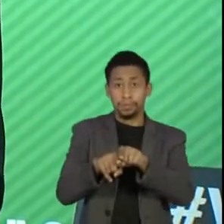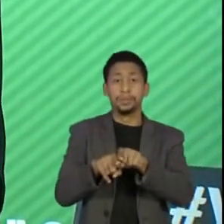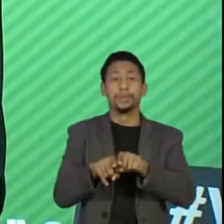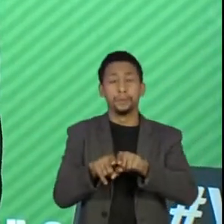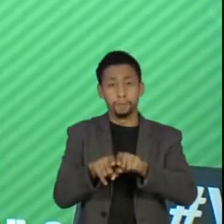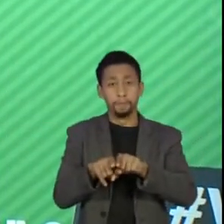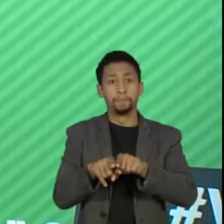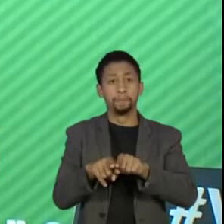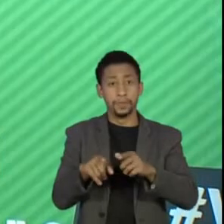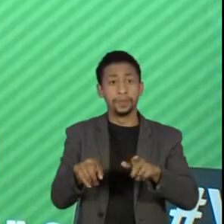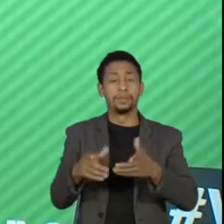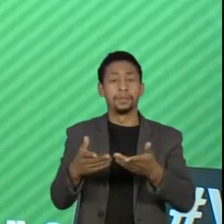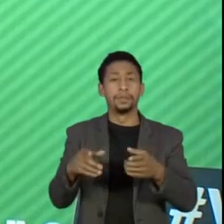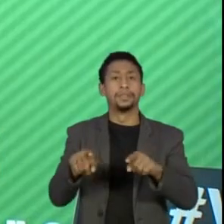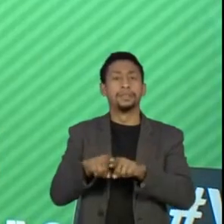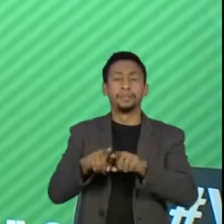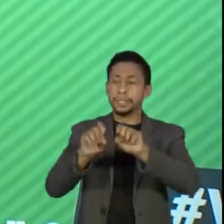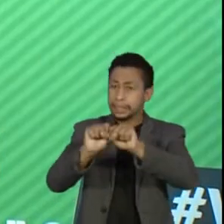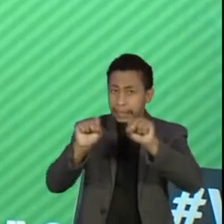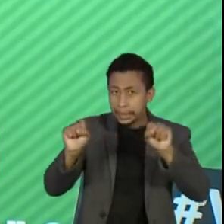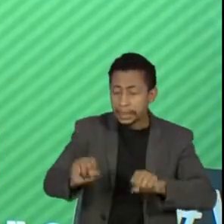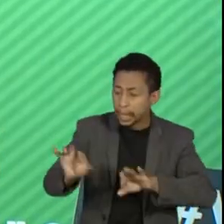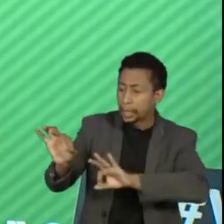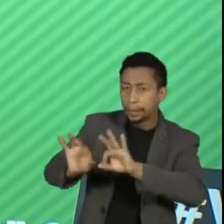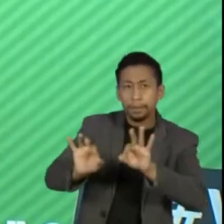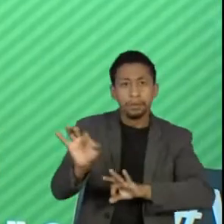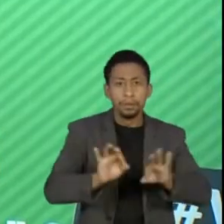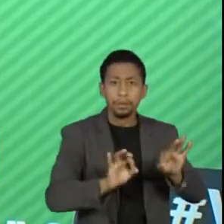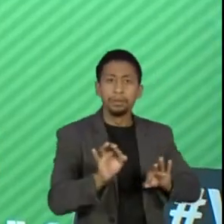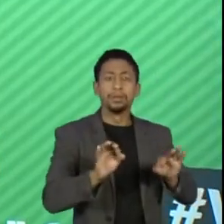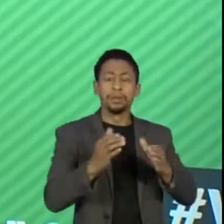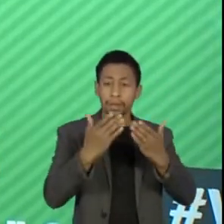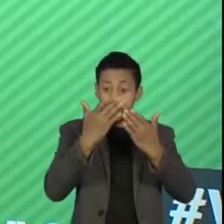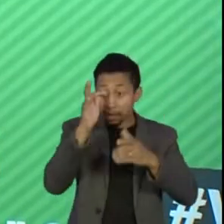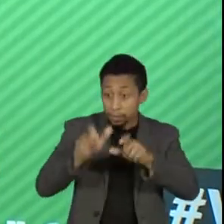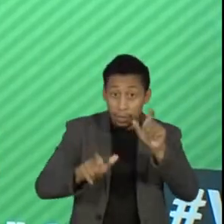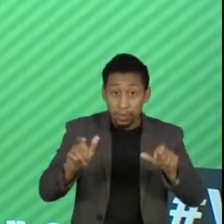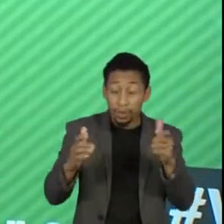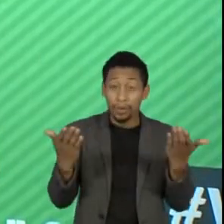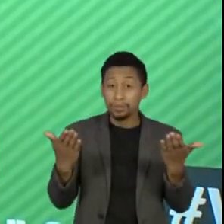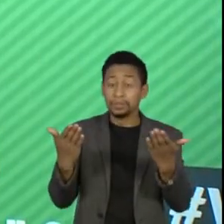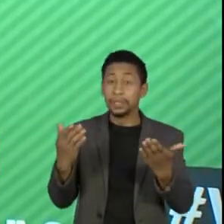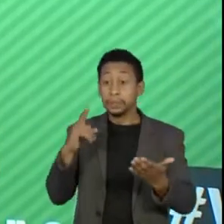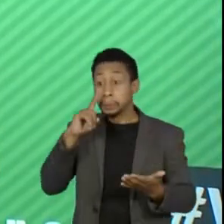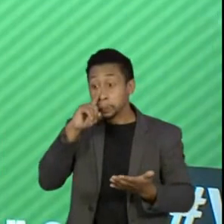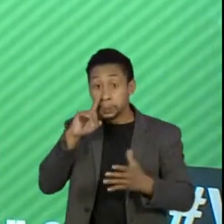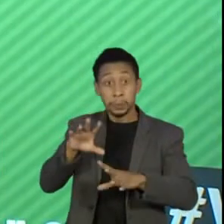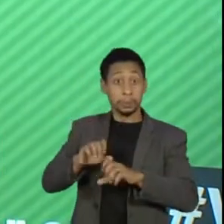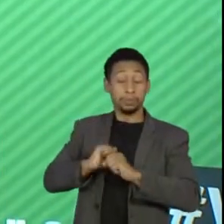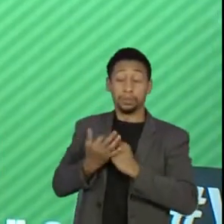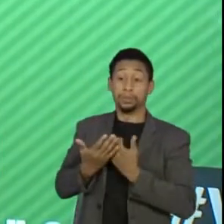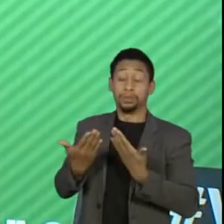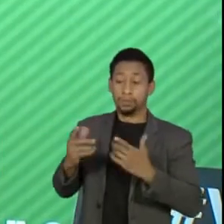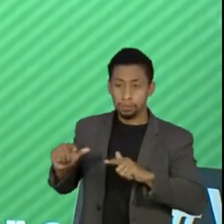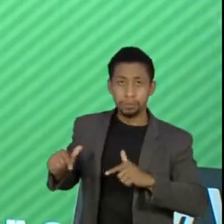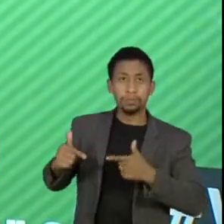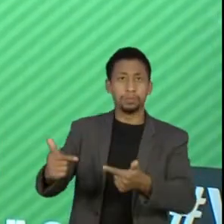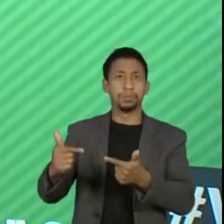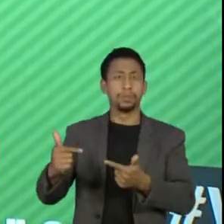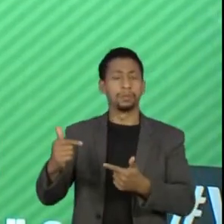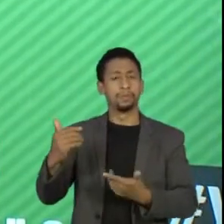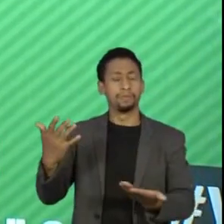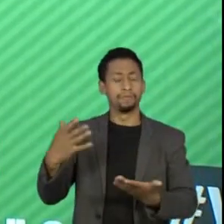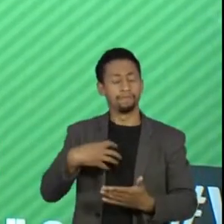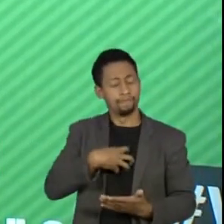sistema CEP-CONEP, os técnicos da Anvisa que sempre foram muito dispostos, e eu tenho a honra de